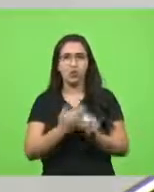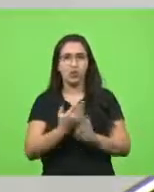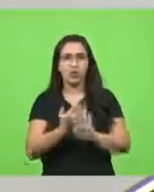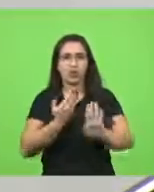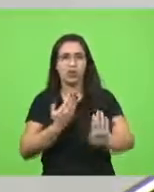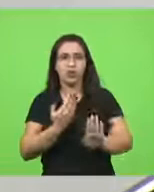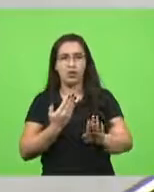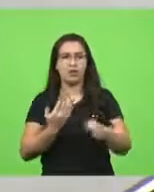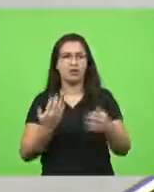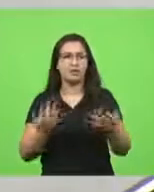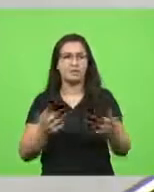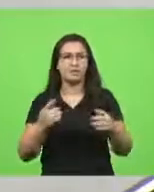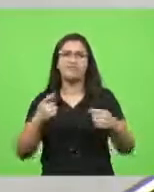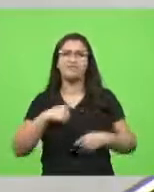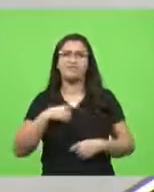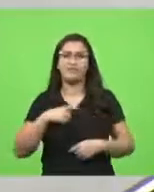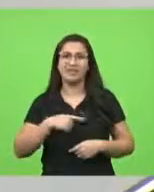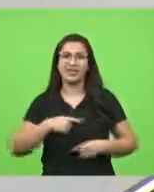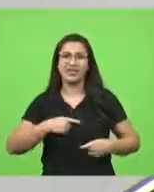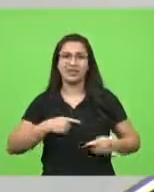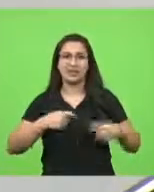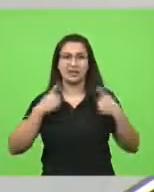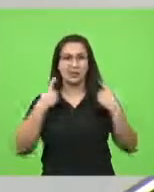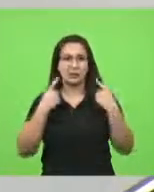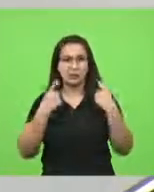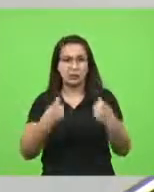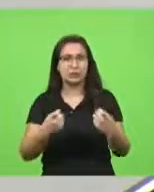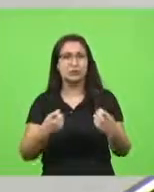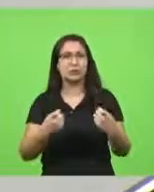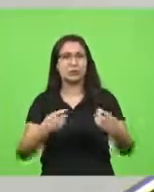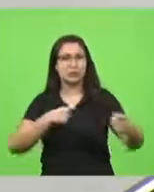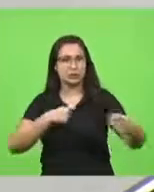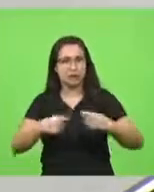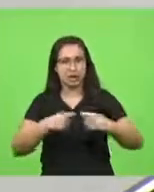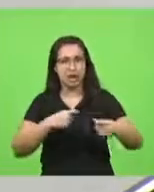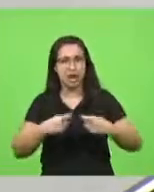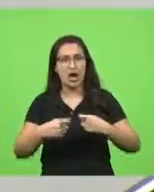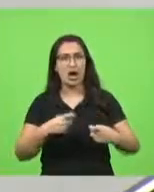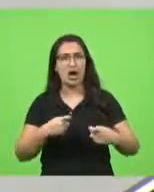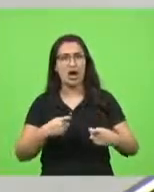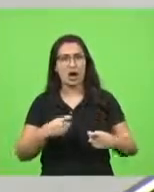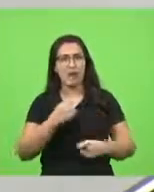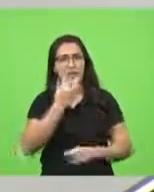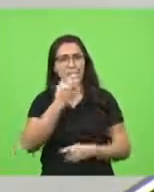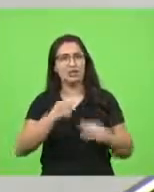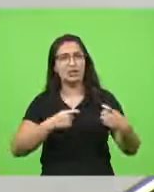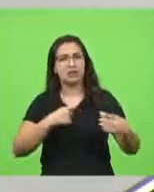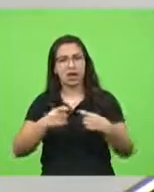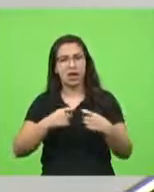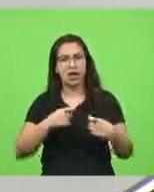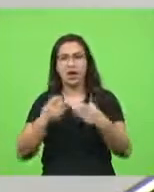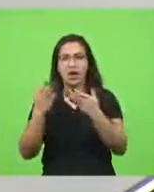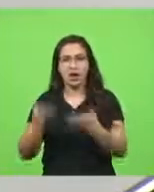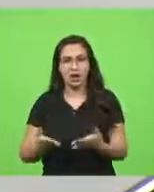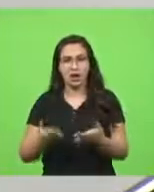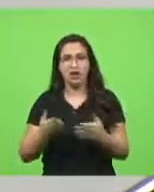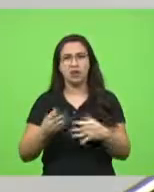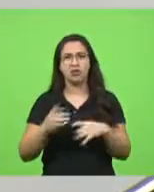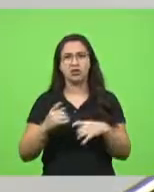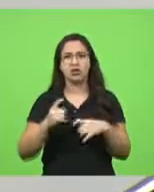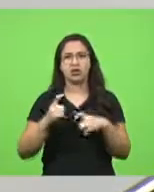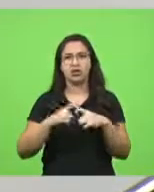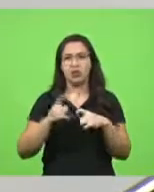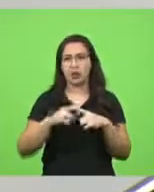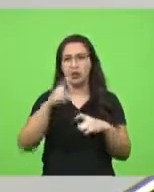onde os profissionais da saúde têm que ser referenciados pelo trabalho, pela luta que